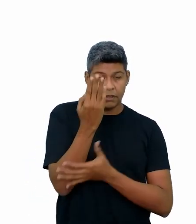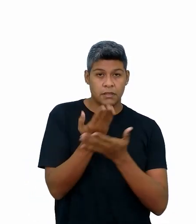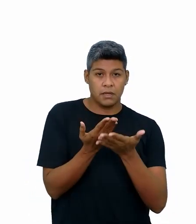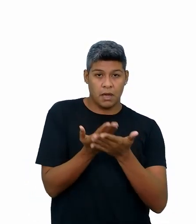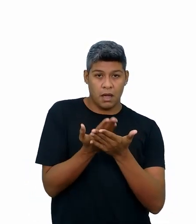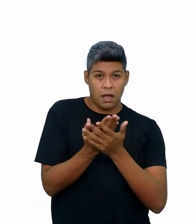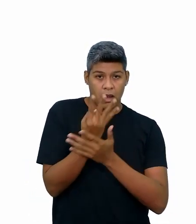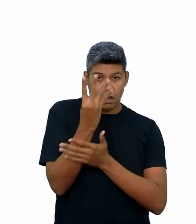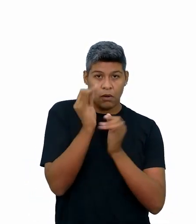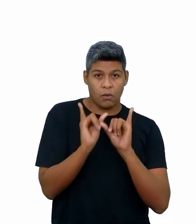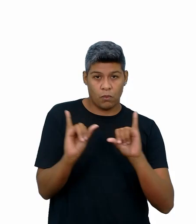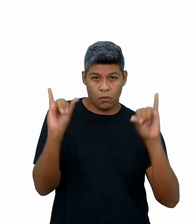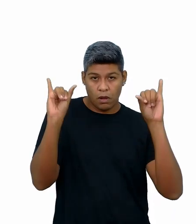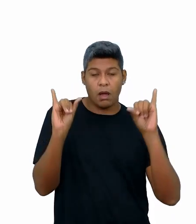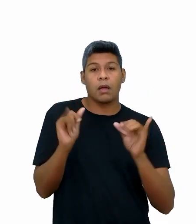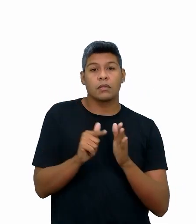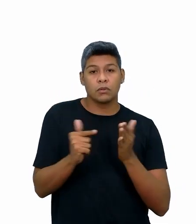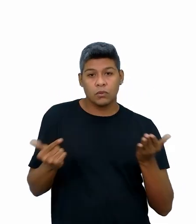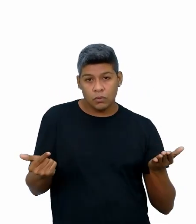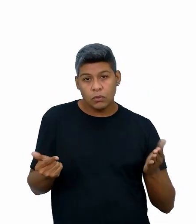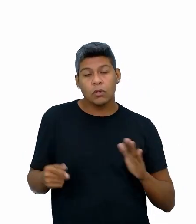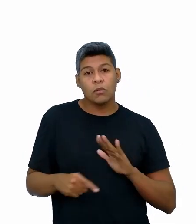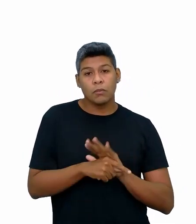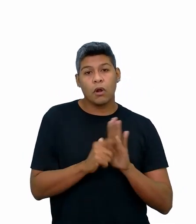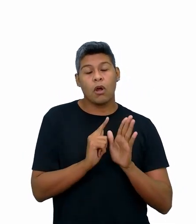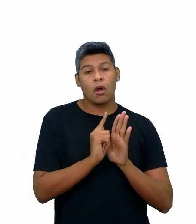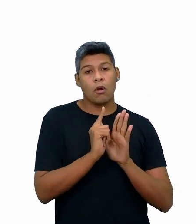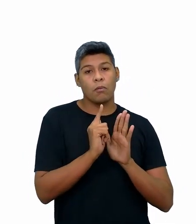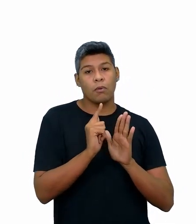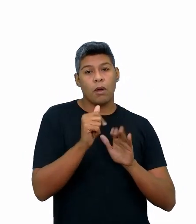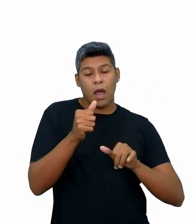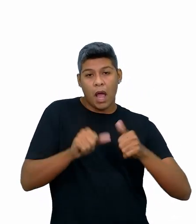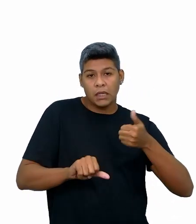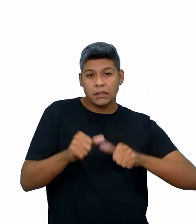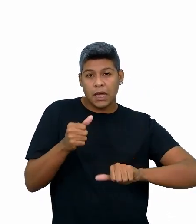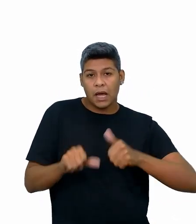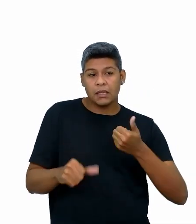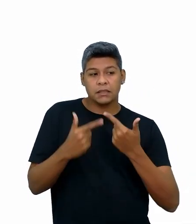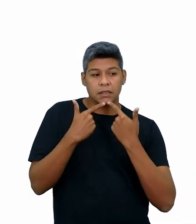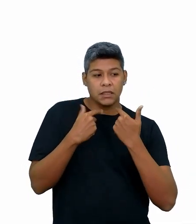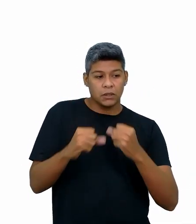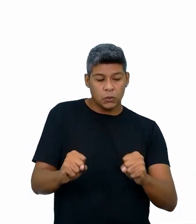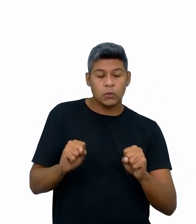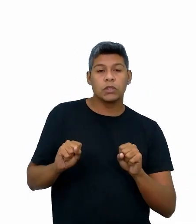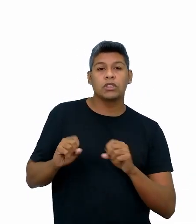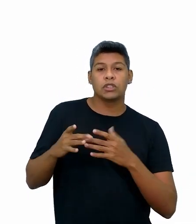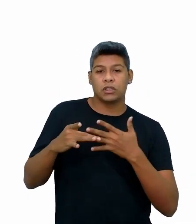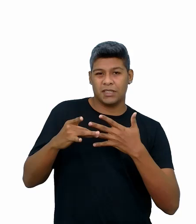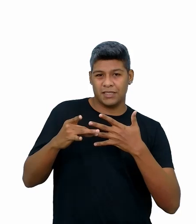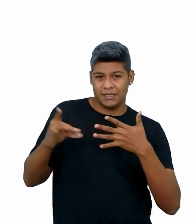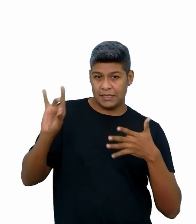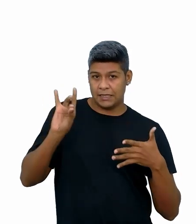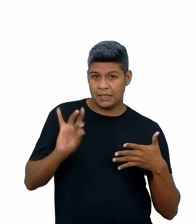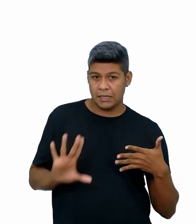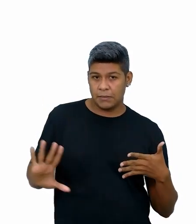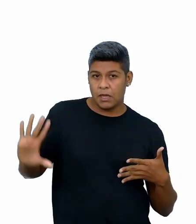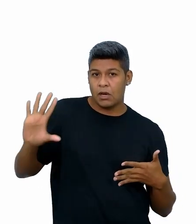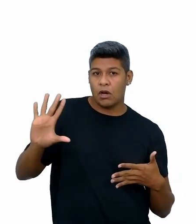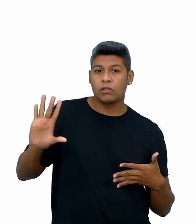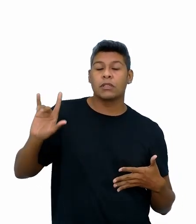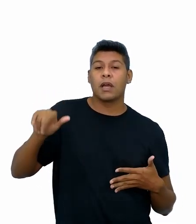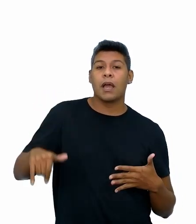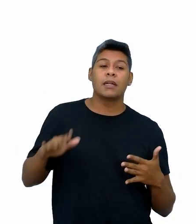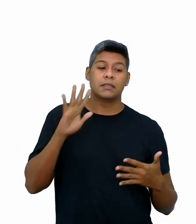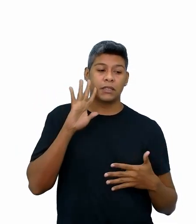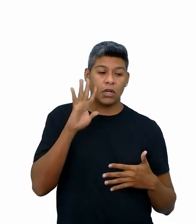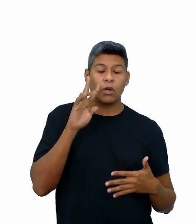notícia de jornal, com foco na análise linguística e semiótica. Então, trazendo novamente essas questões teóricas